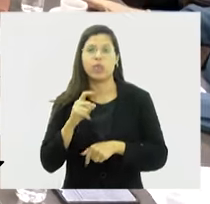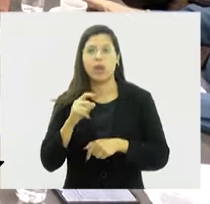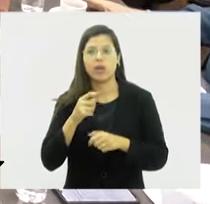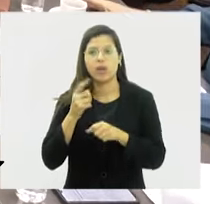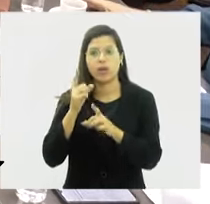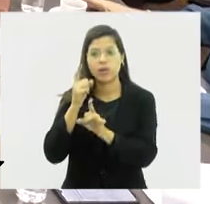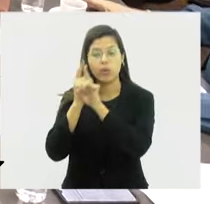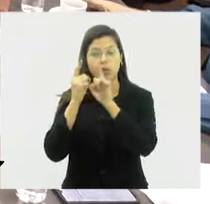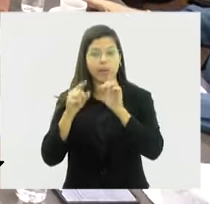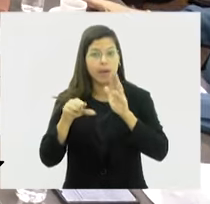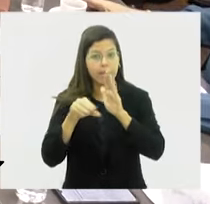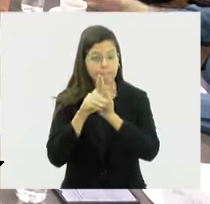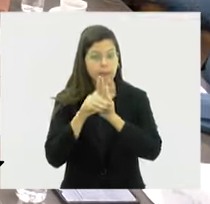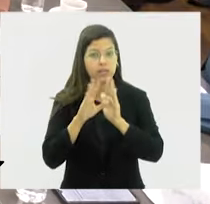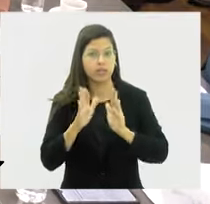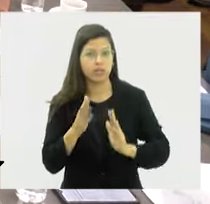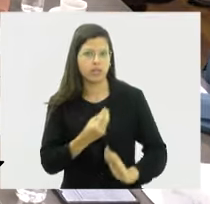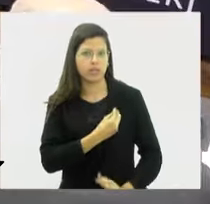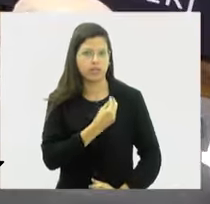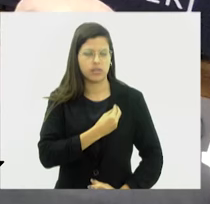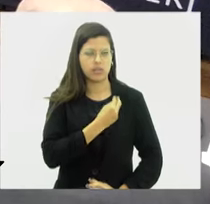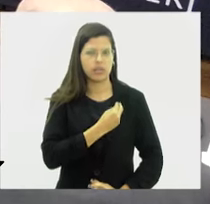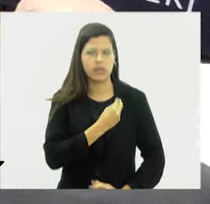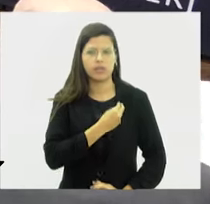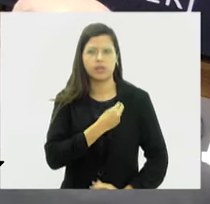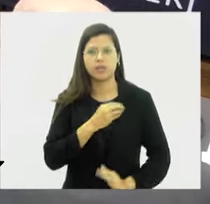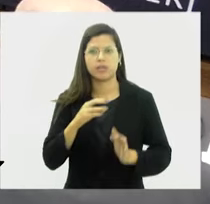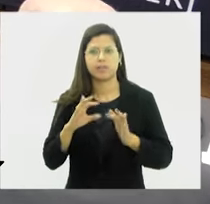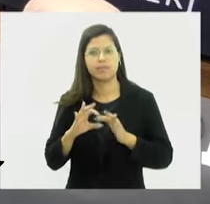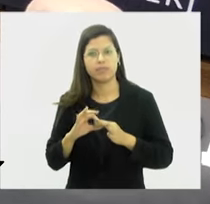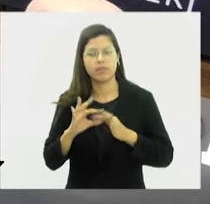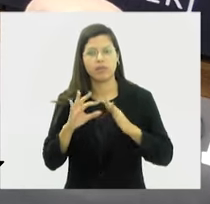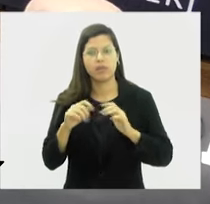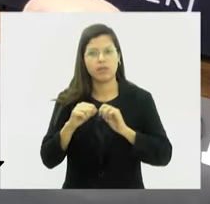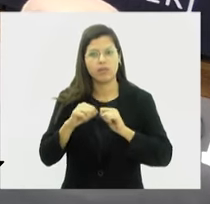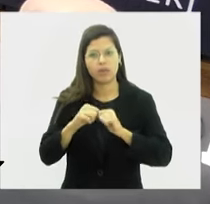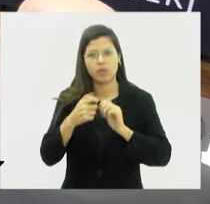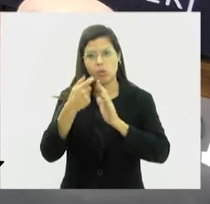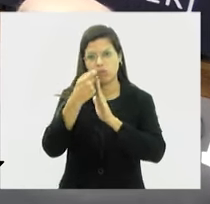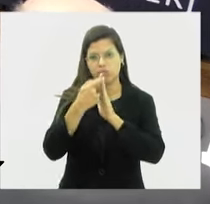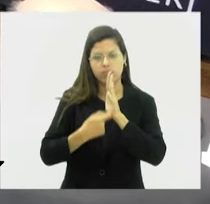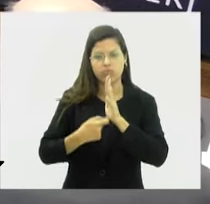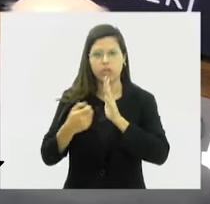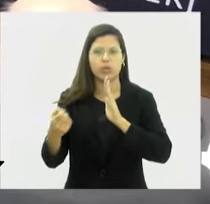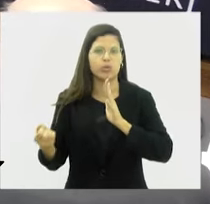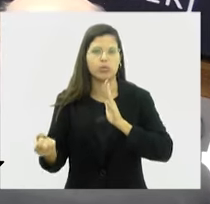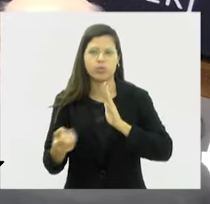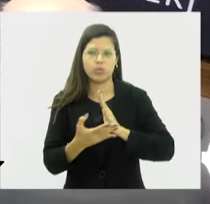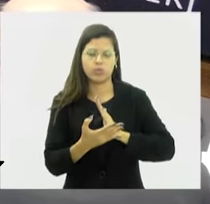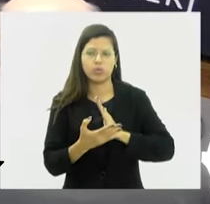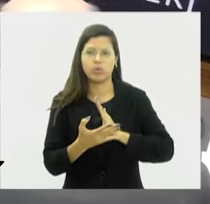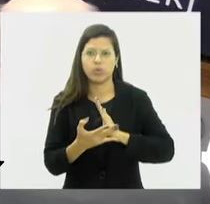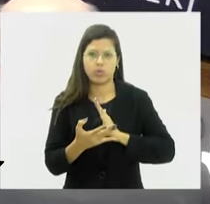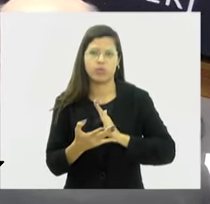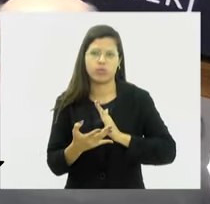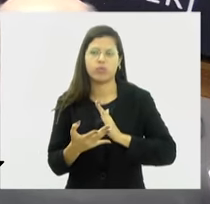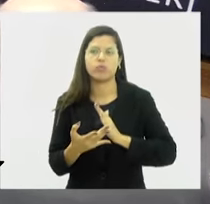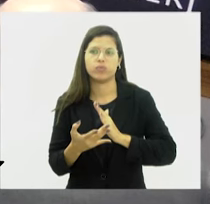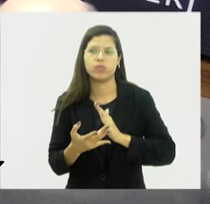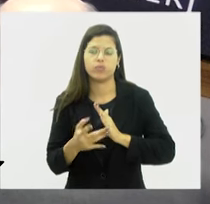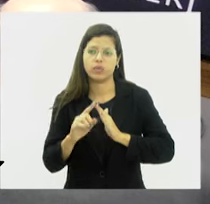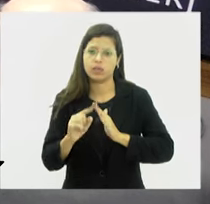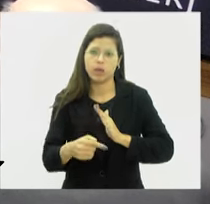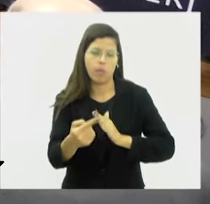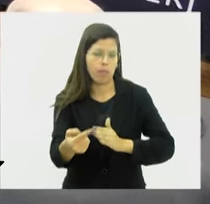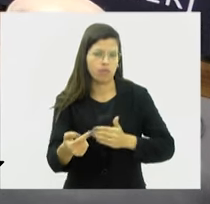já existente que permita fazer um texto novo e a gente partir para um substitutivo.